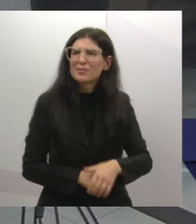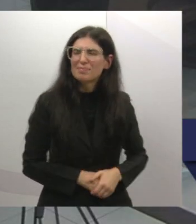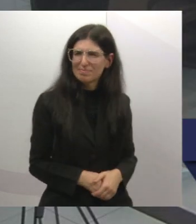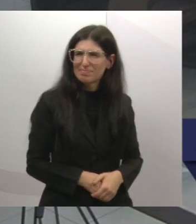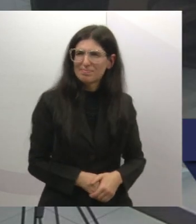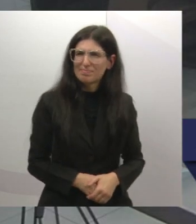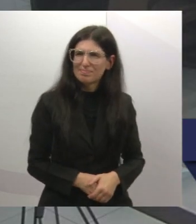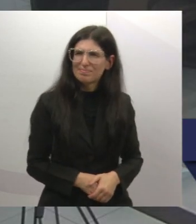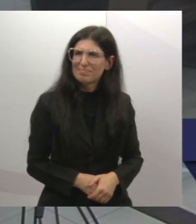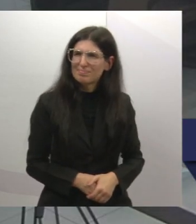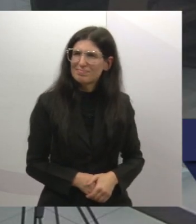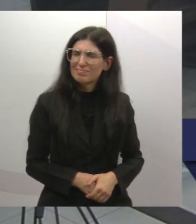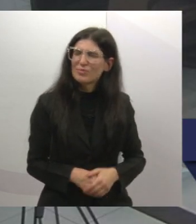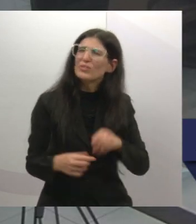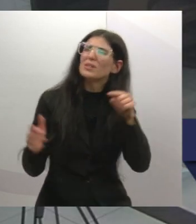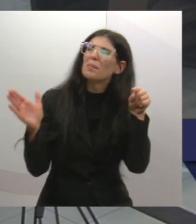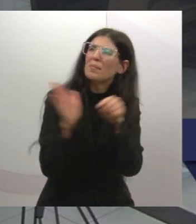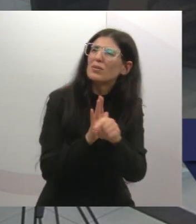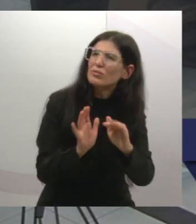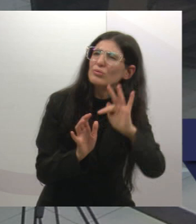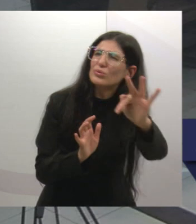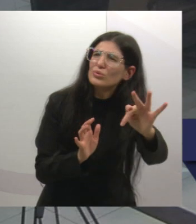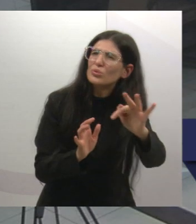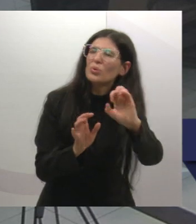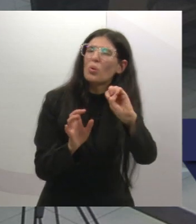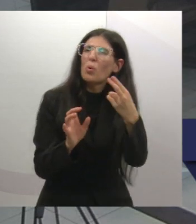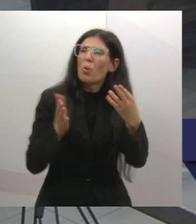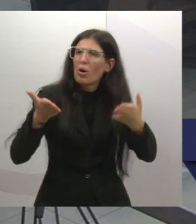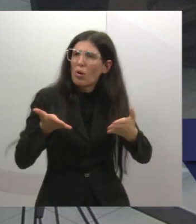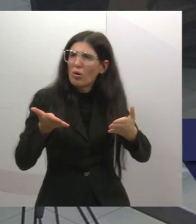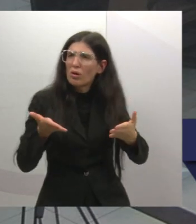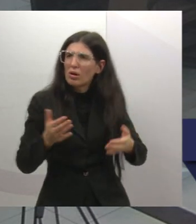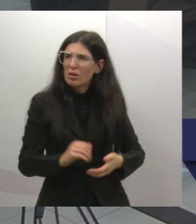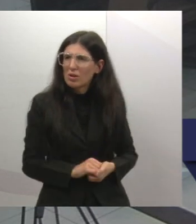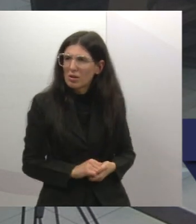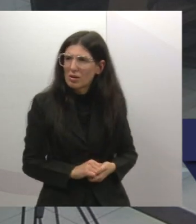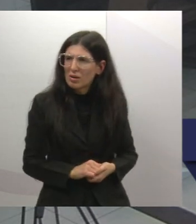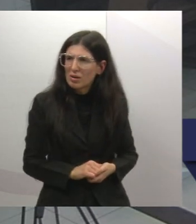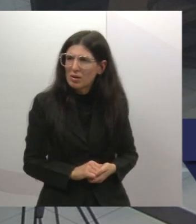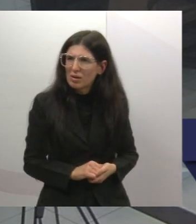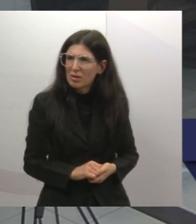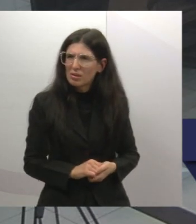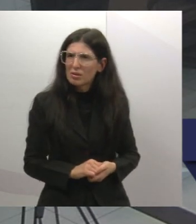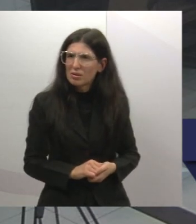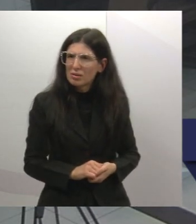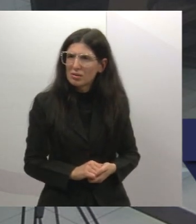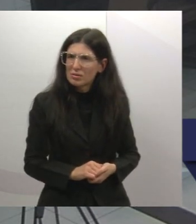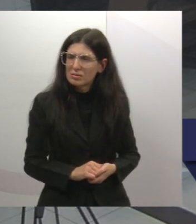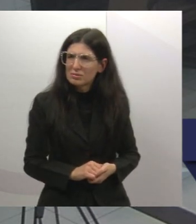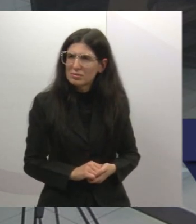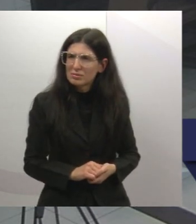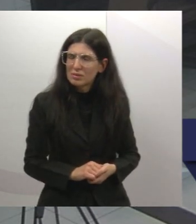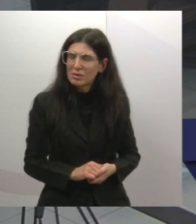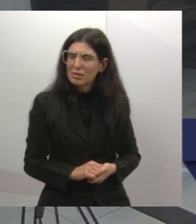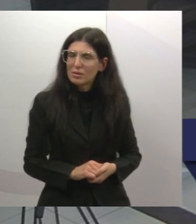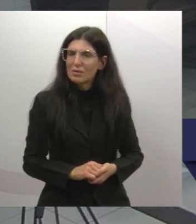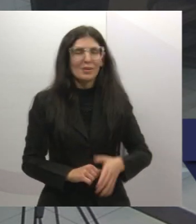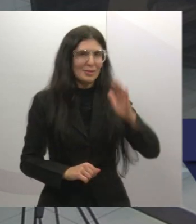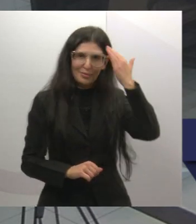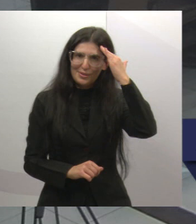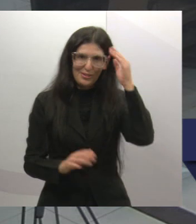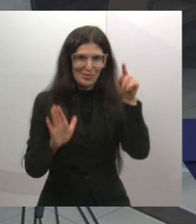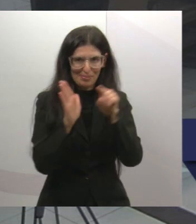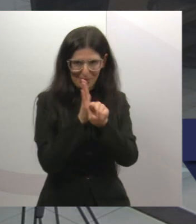do futuro ou do que aconteceu no quadrimestre? O que passou, tivemos uma queda bem acentuada já, não é? Então, se